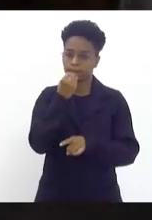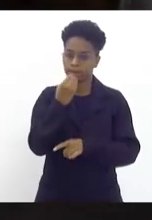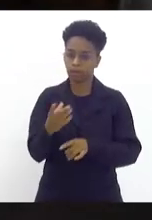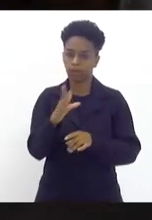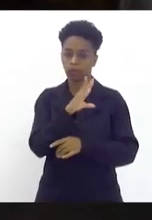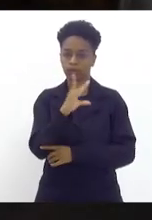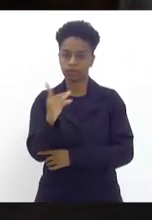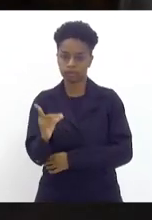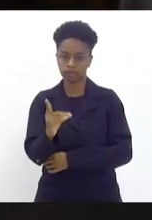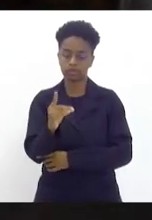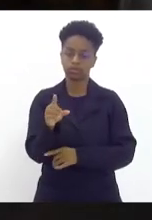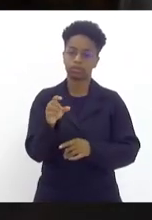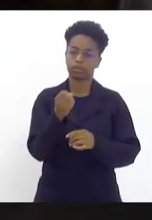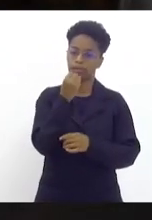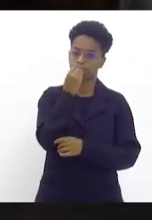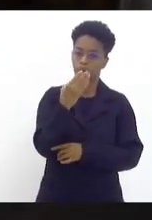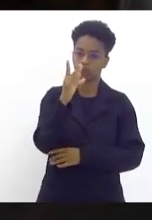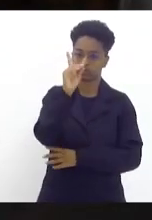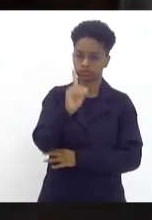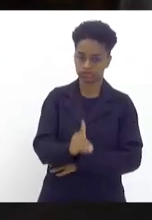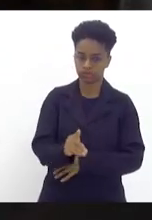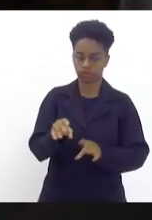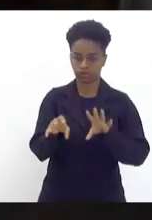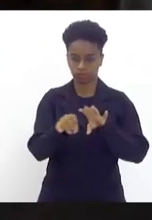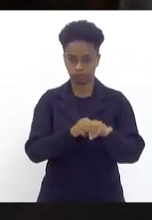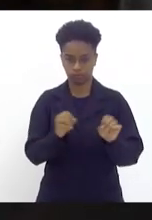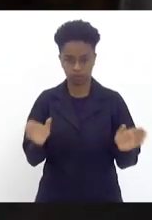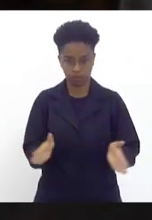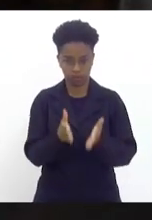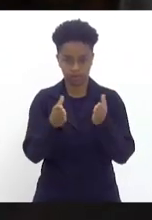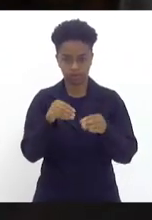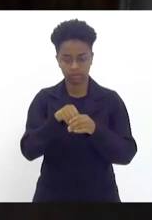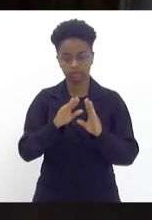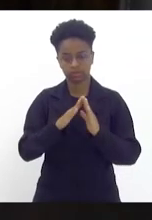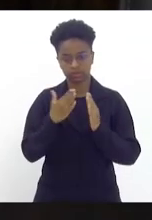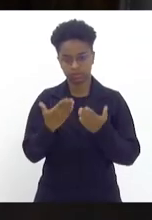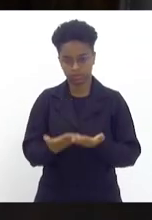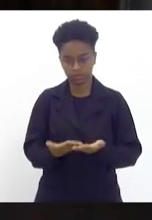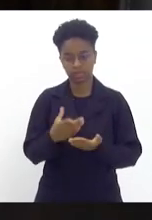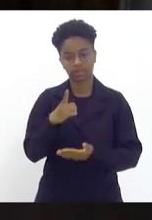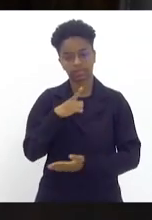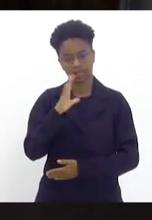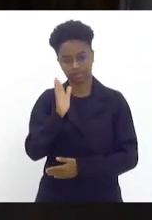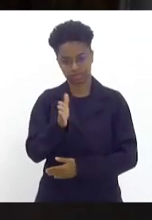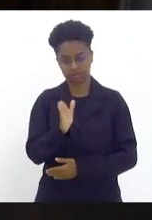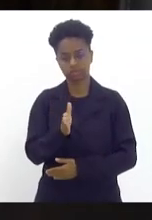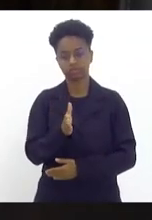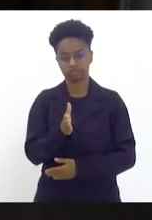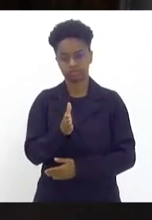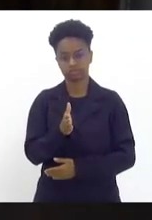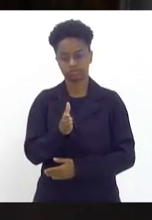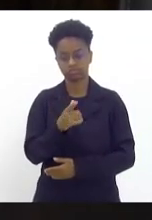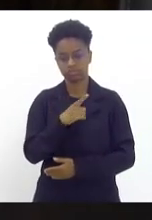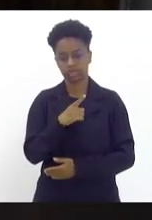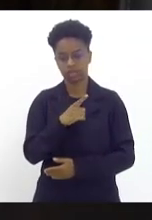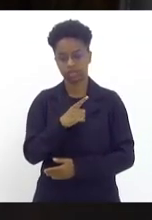coordenadores, para formar bons diretores de escola, já existe, né, já